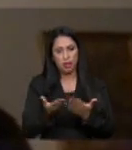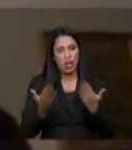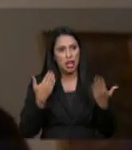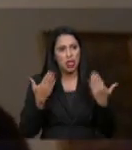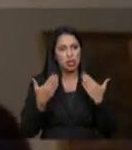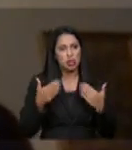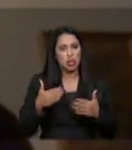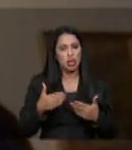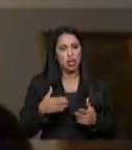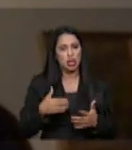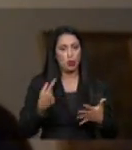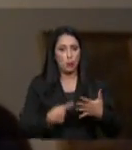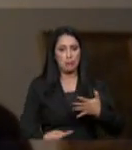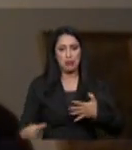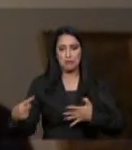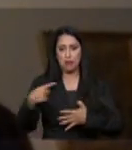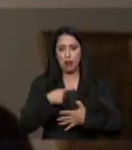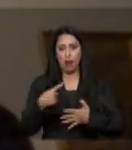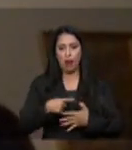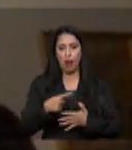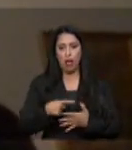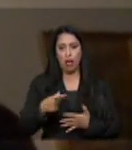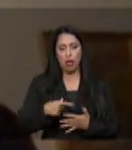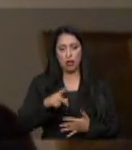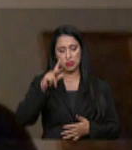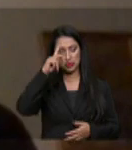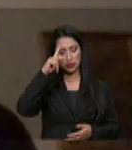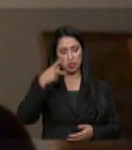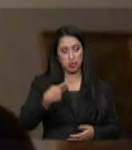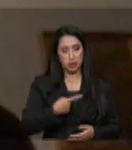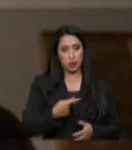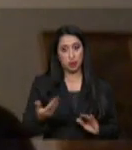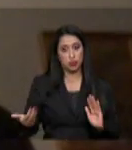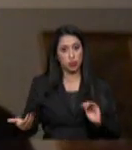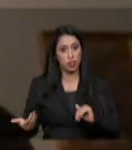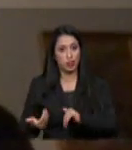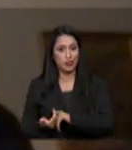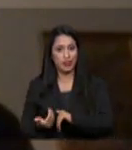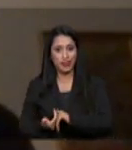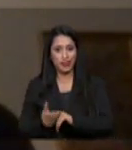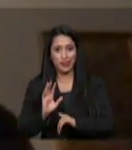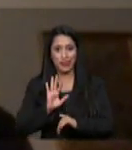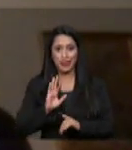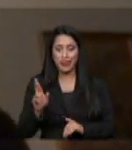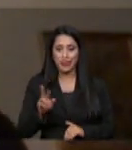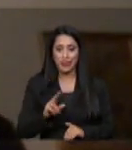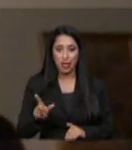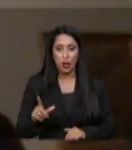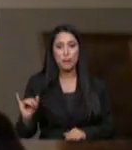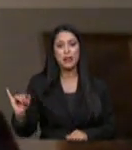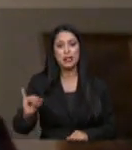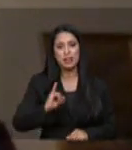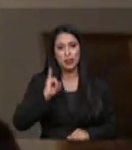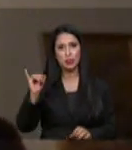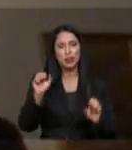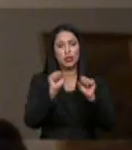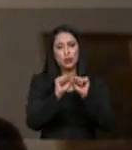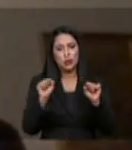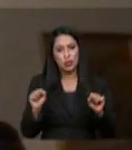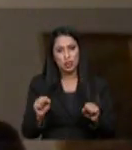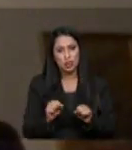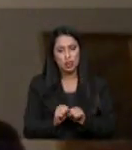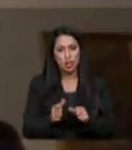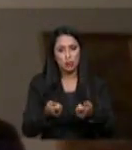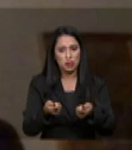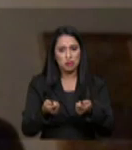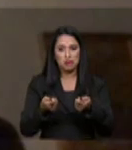relacionado a um privilégio pessoal e Por parte dos congressistas Mas é uma prerrogativa indispensável ao sistema de